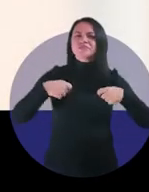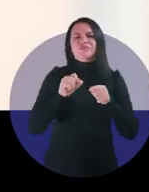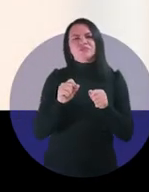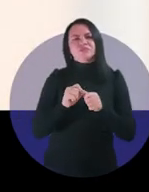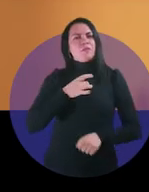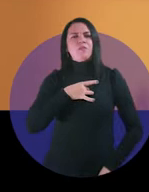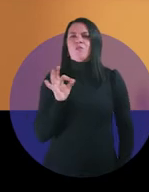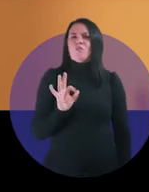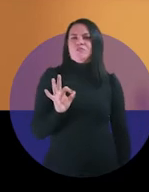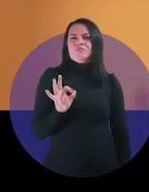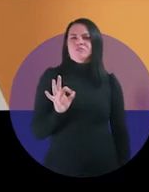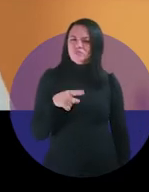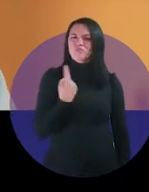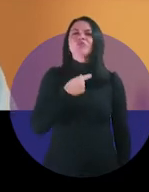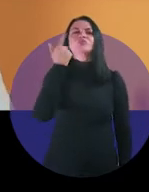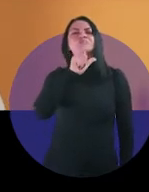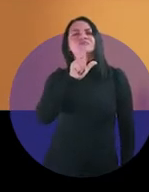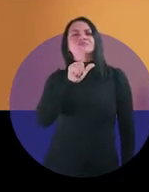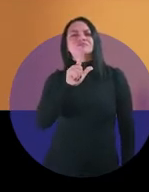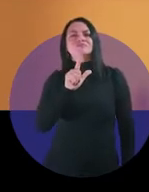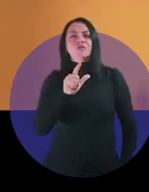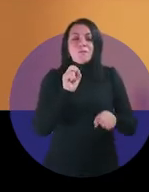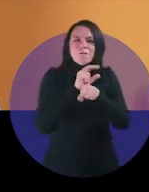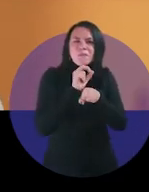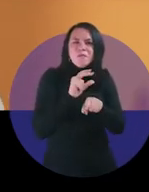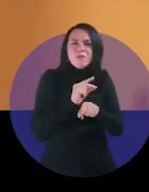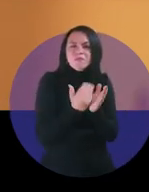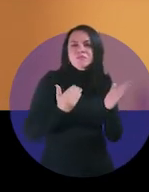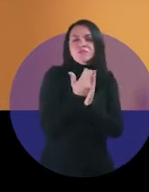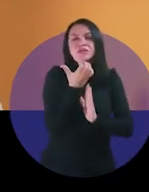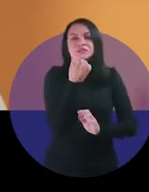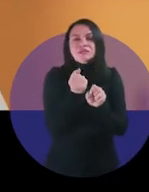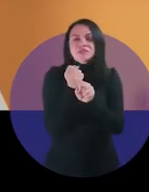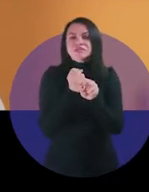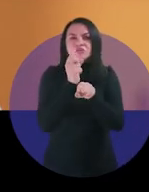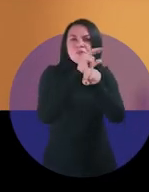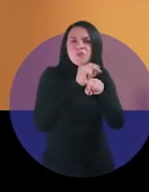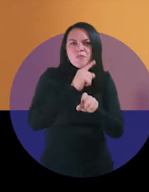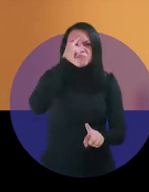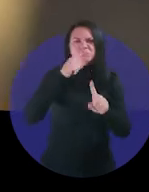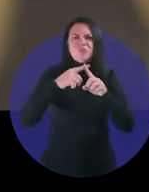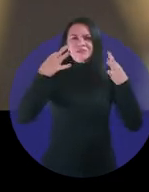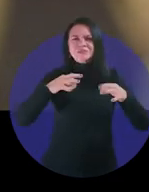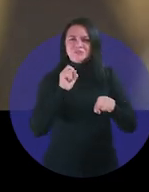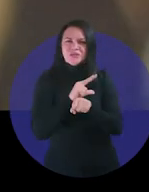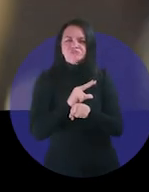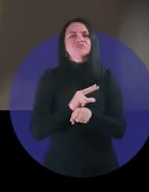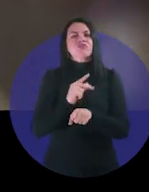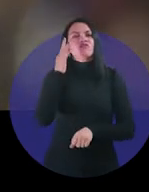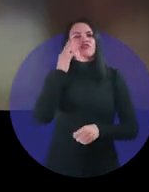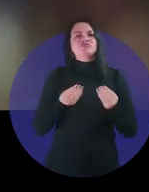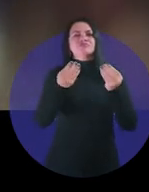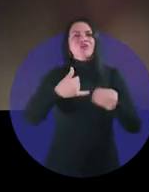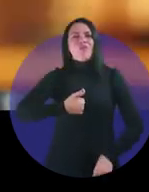feito, sem medo. Nós conseguimos gerar mais empregos, 6 anos de geração positiva de empregos. Flávio Dino devolveu o